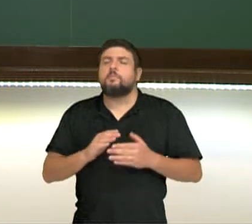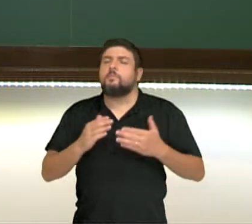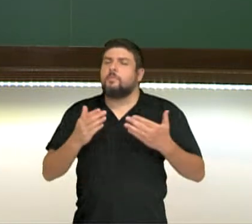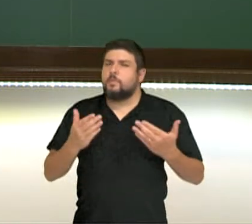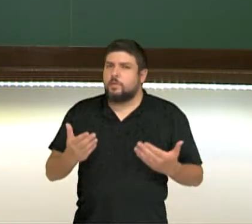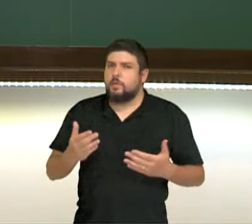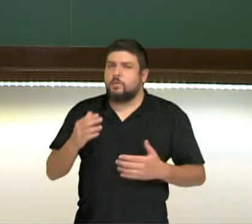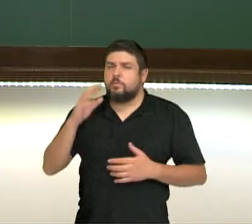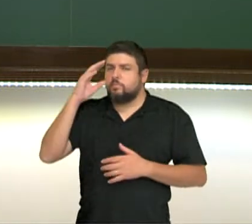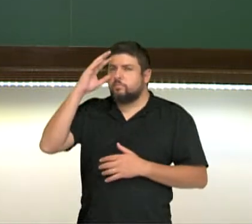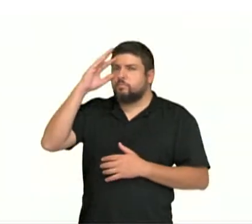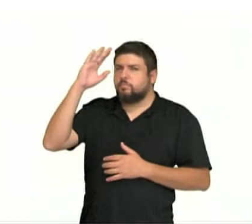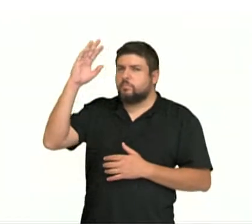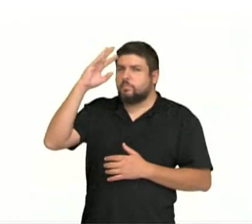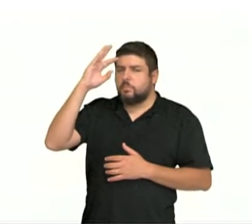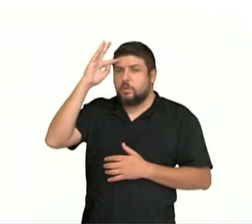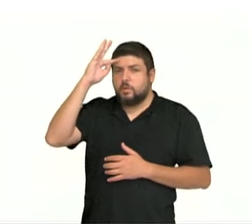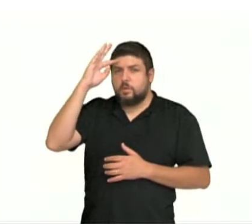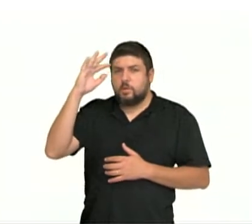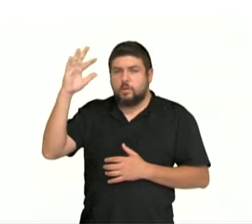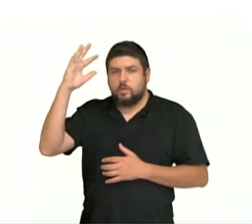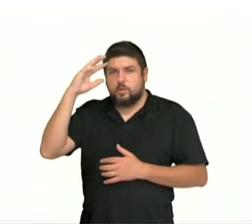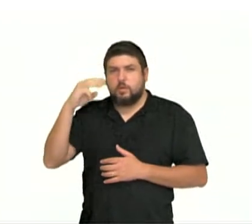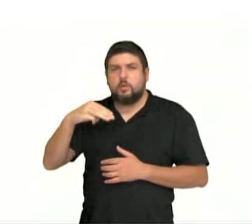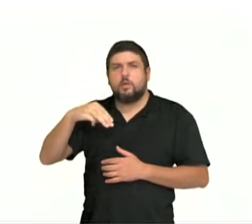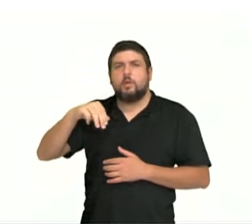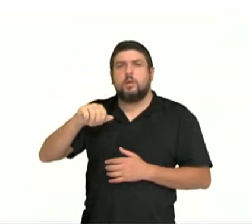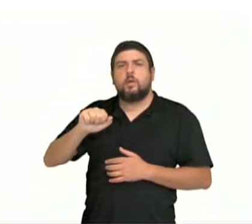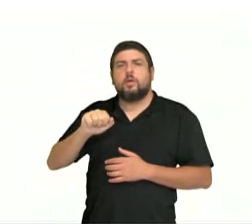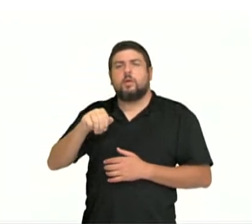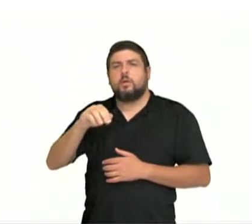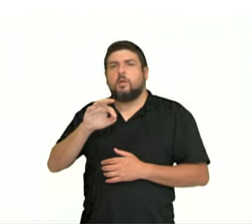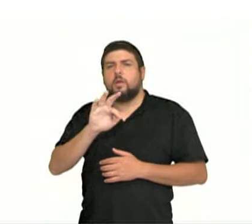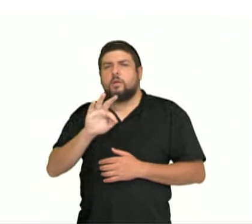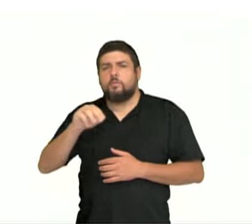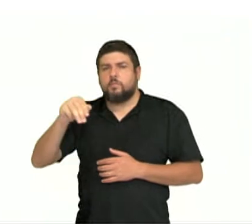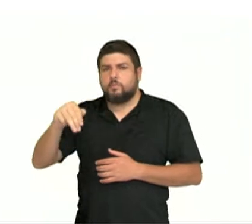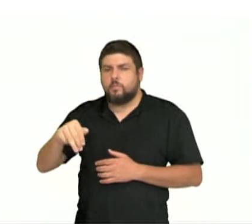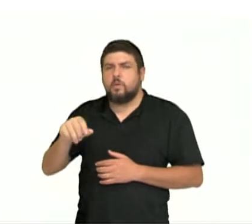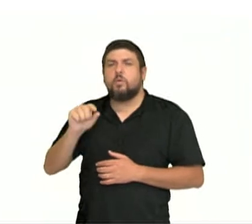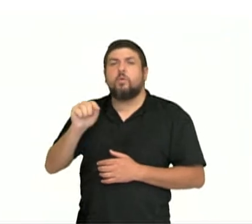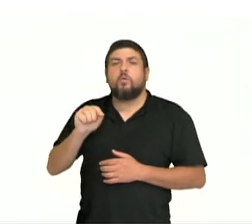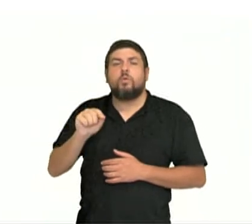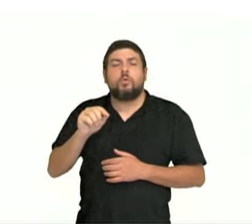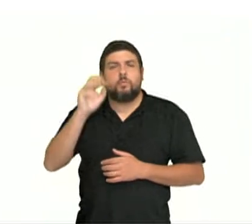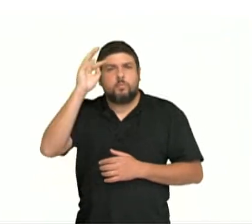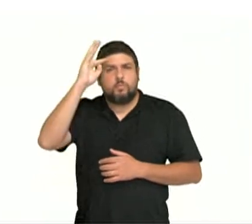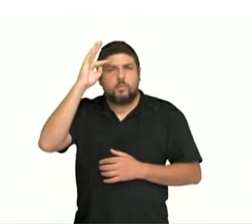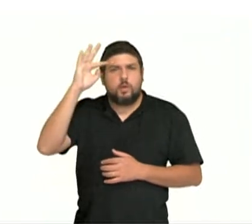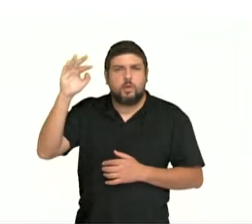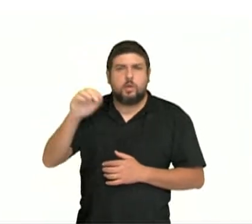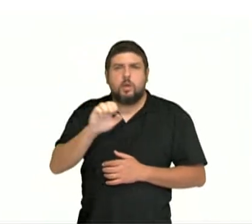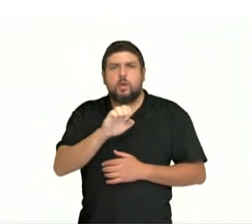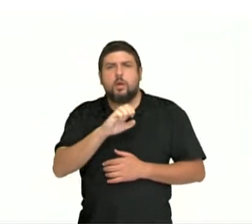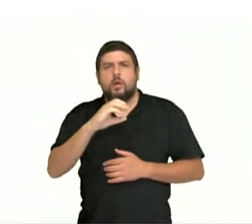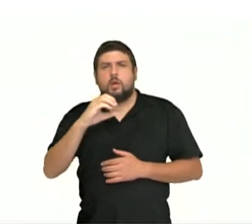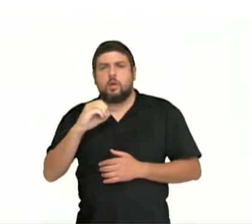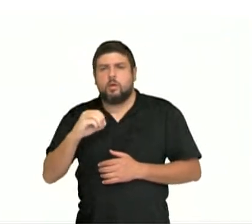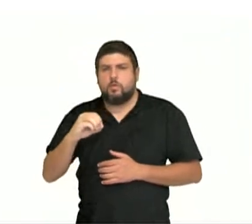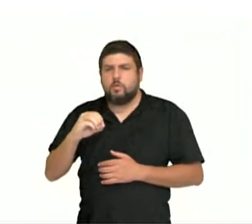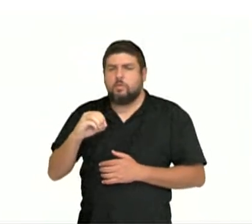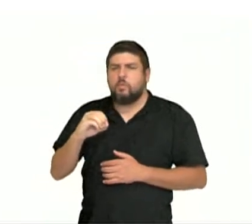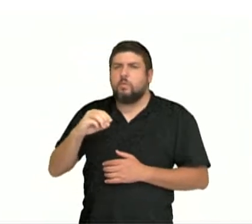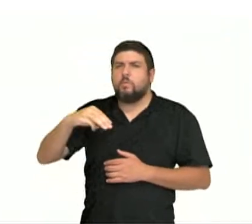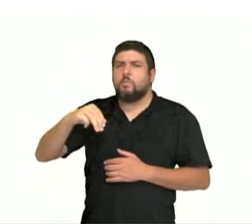pensamento da teoria malthusiana entrou aqui a teoria ecomalthusiana mas a gente vai olhar ela daqui a